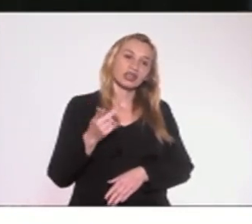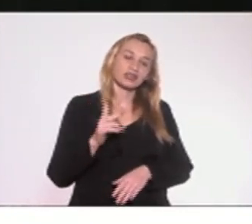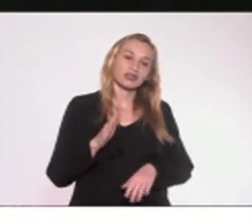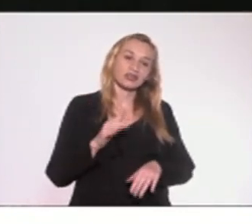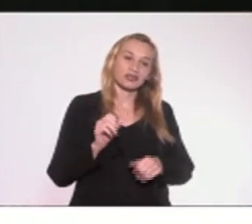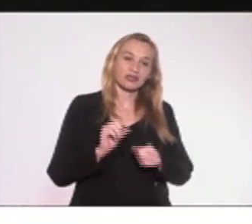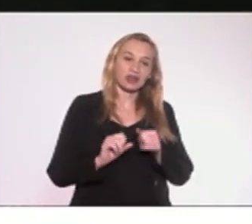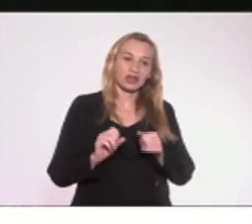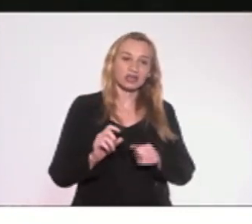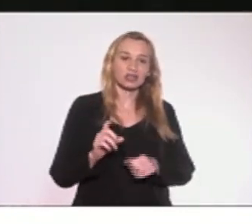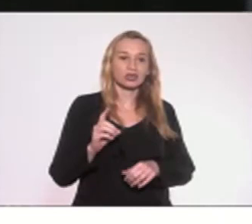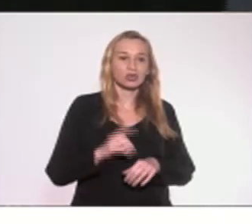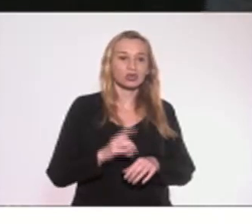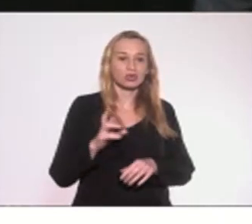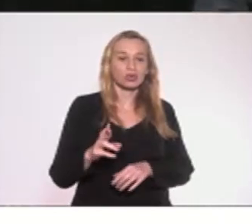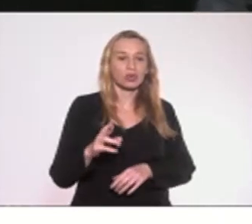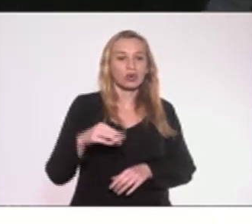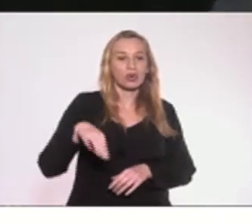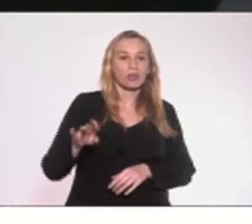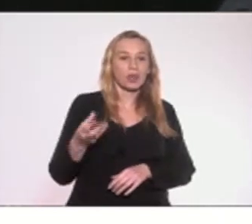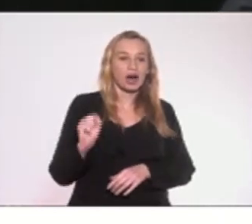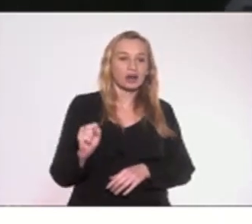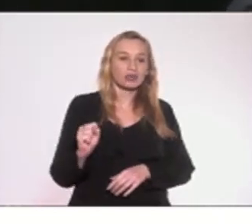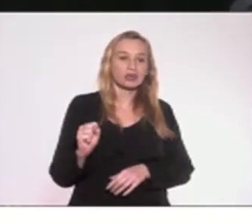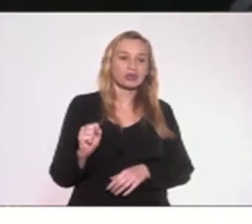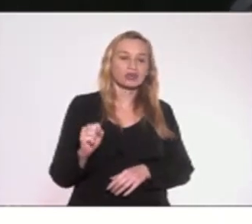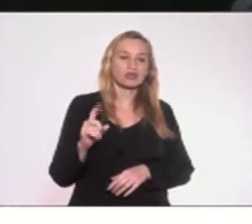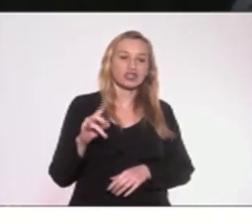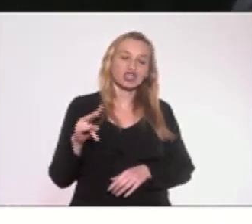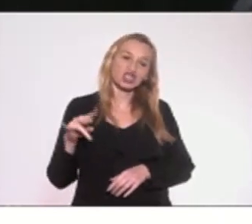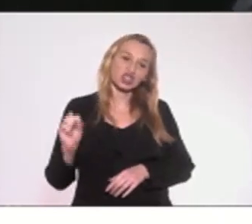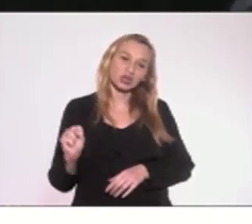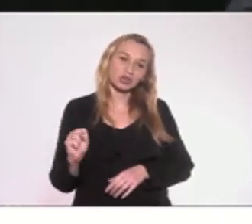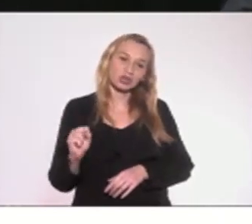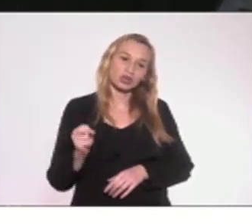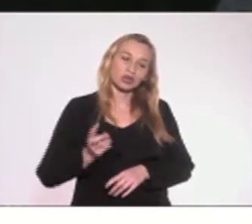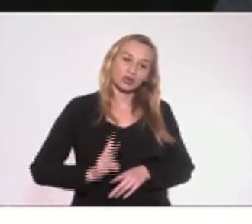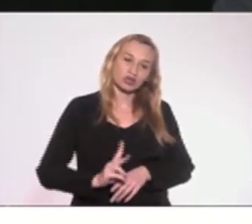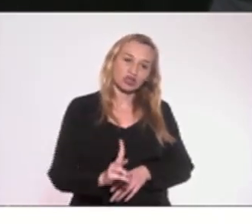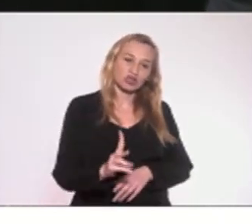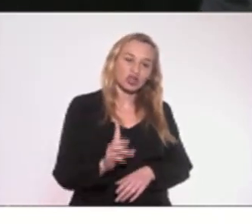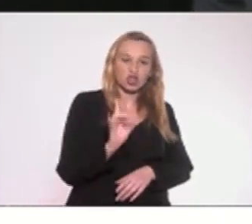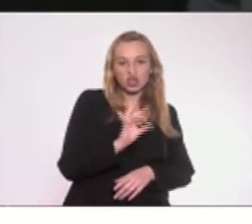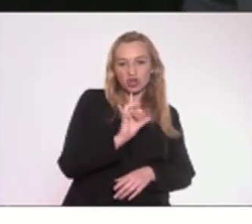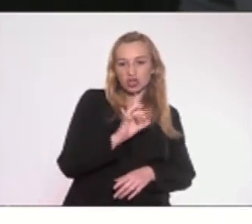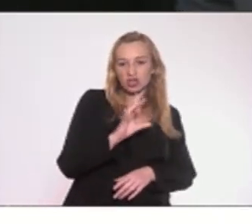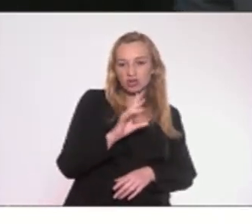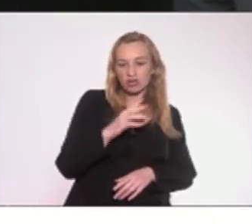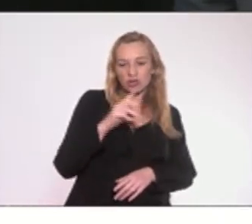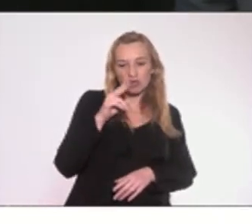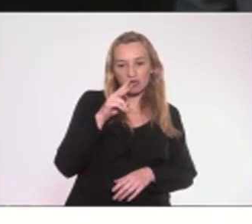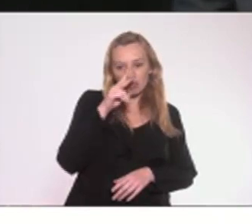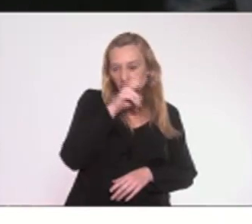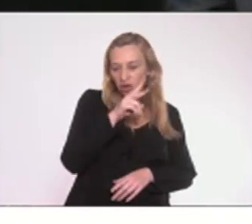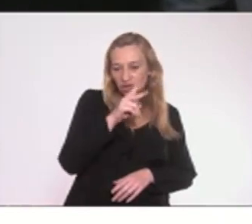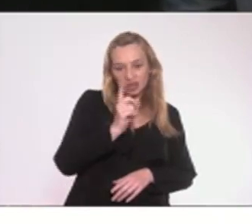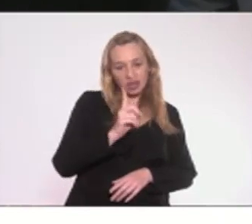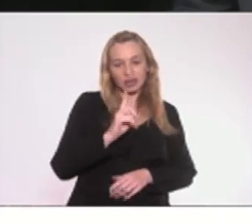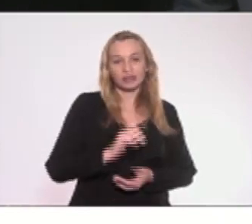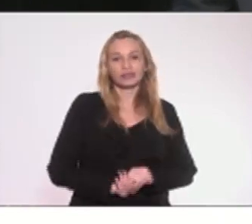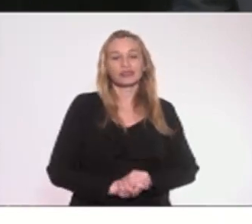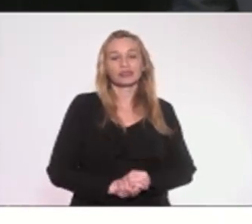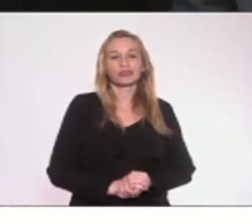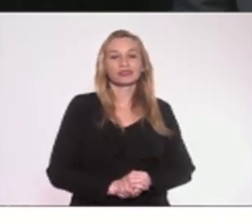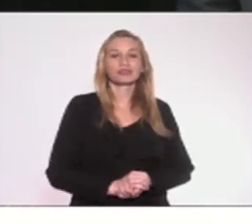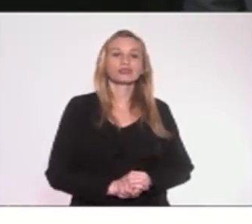encoraje, que o doutor Marcos Vinícius continue, porque ninguém é forte sozinho, né, Marcos? O doutor Ricardo